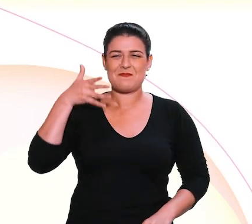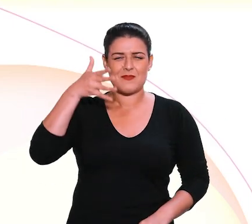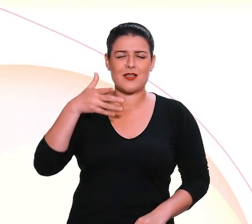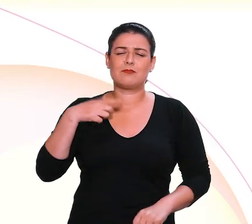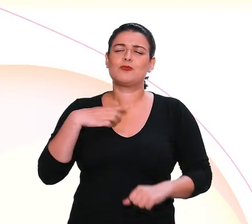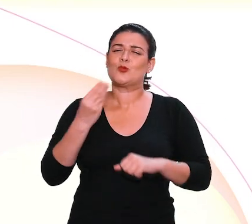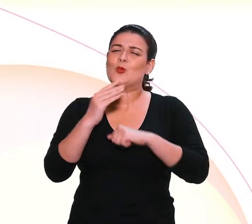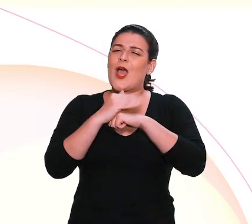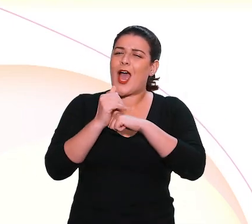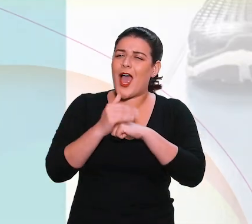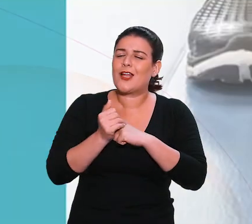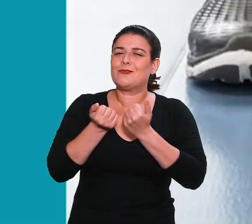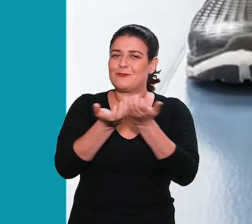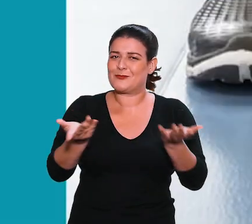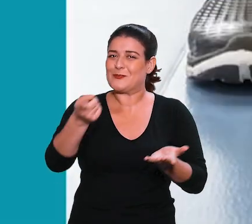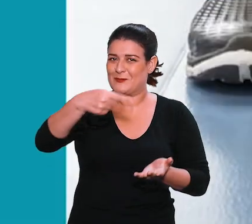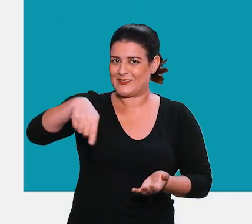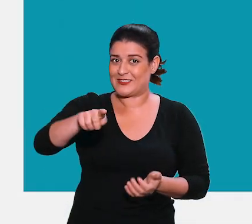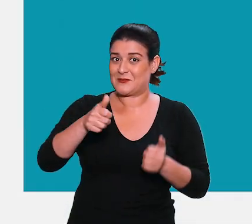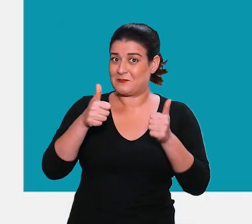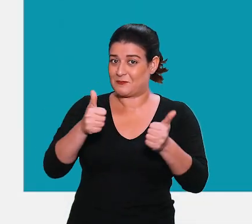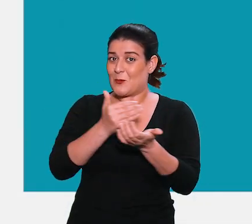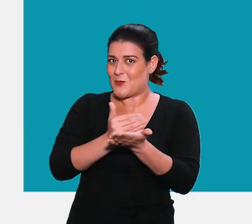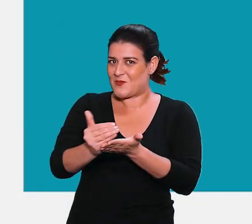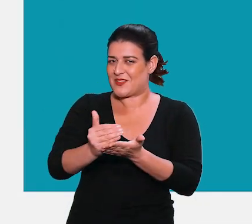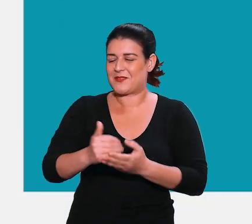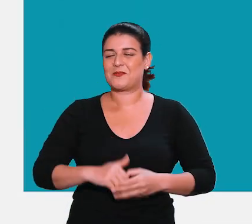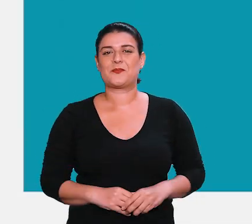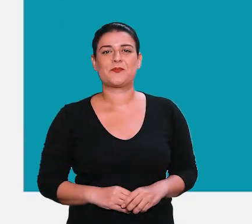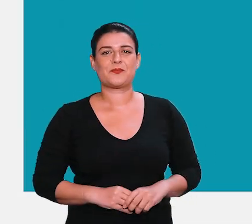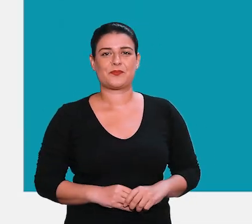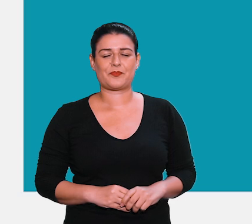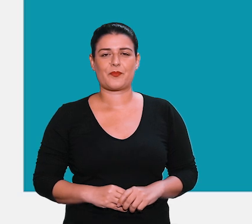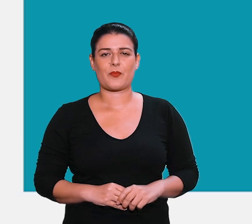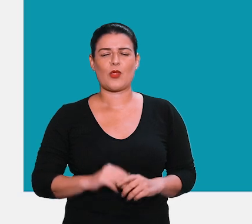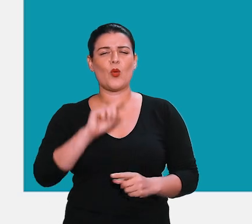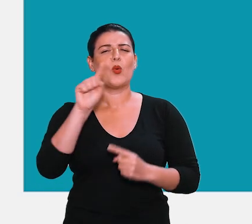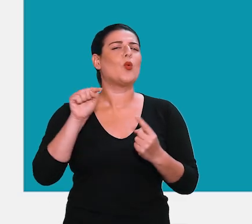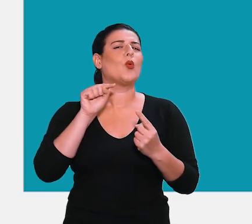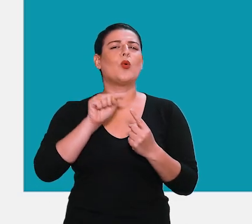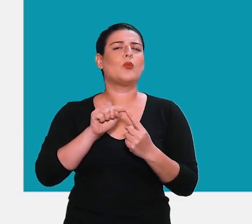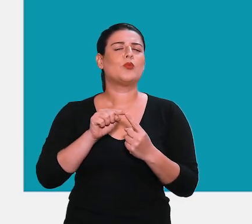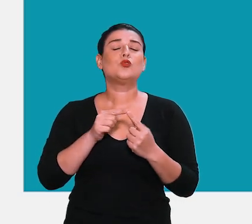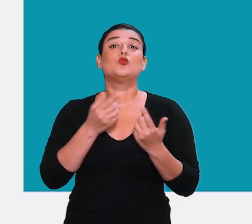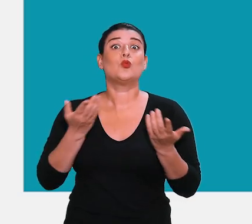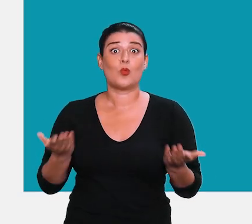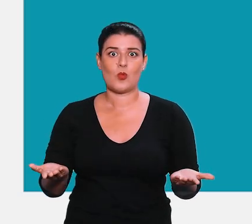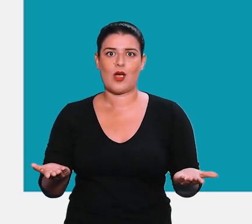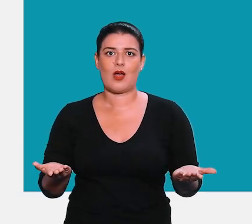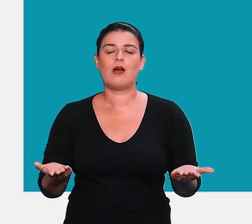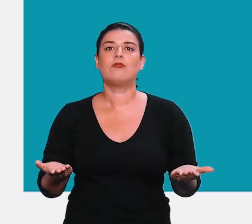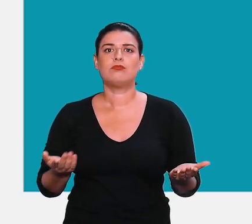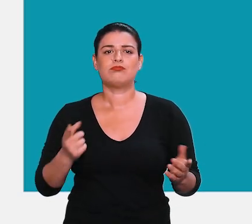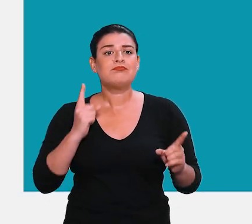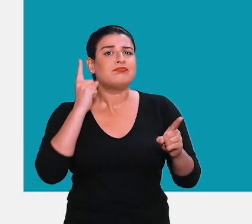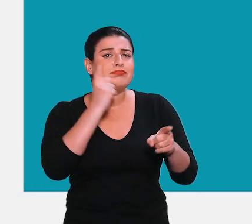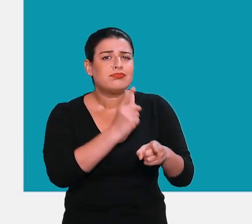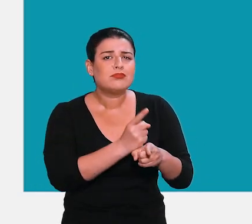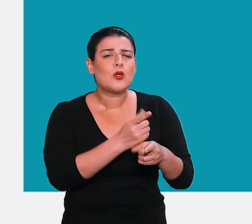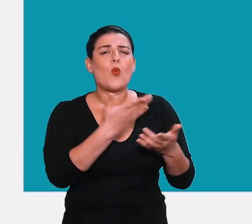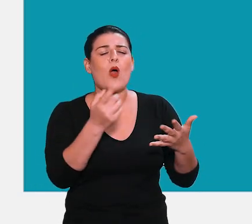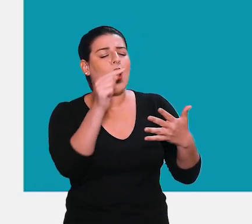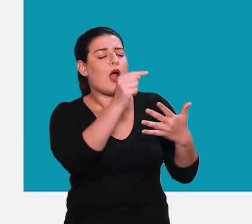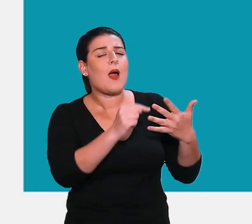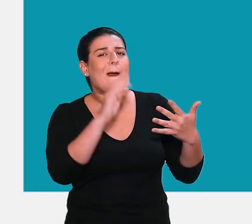carinho para todos vocês. Vamos começar, pessoal. Nossos objetivos aqui hoje serão, portanto, identificar quais seriam as